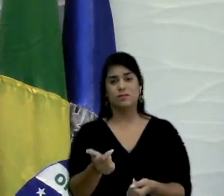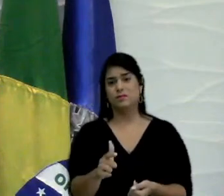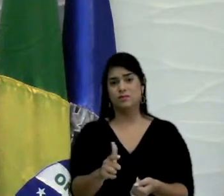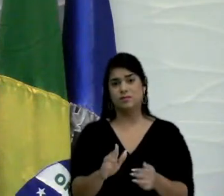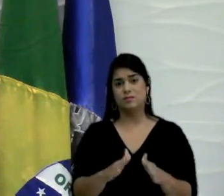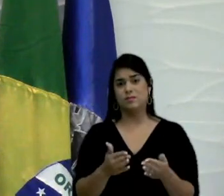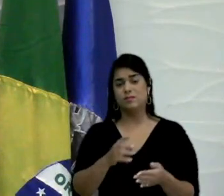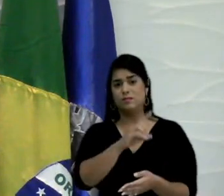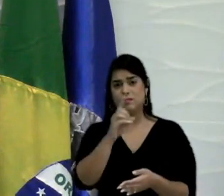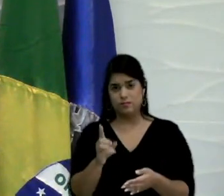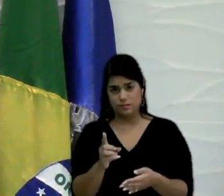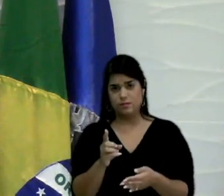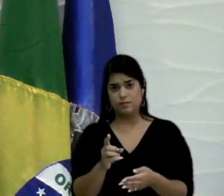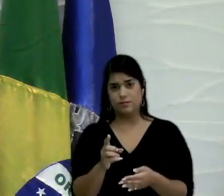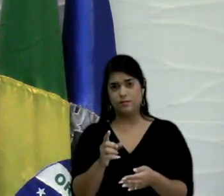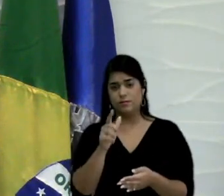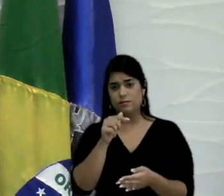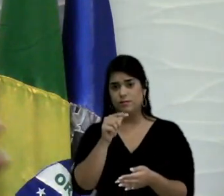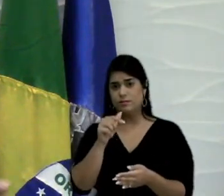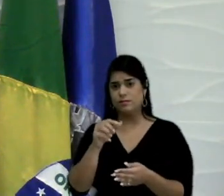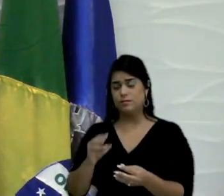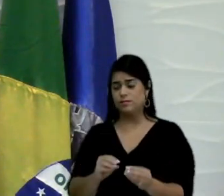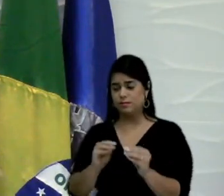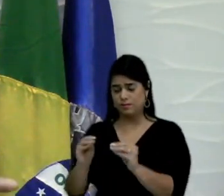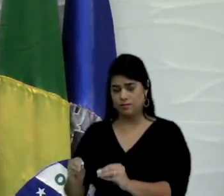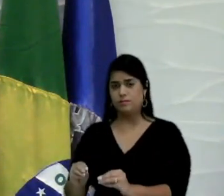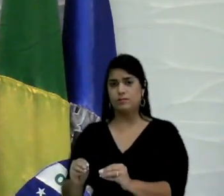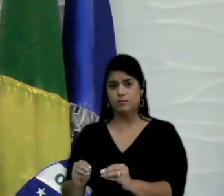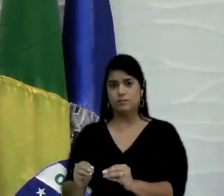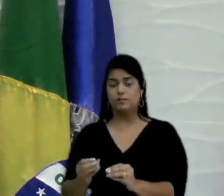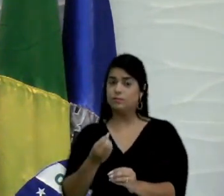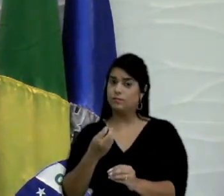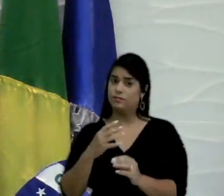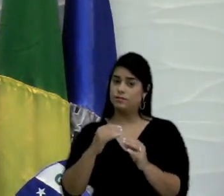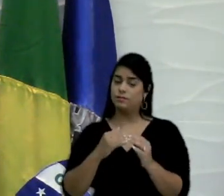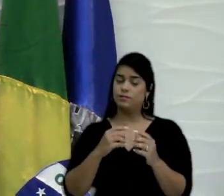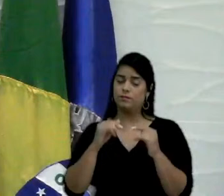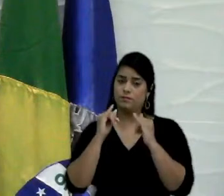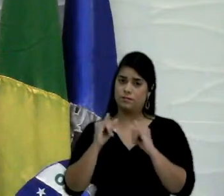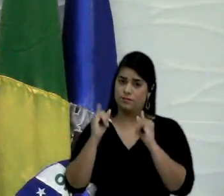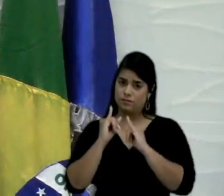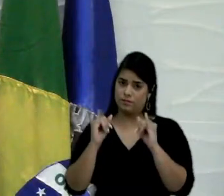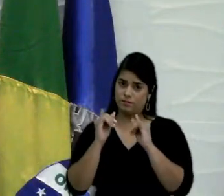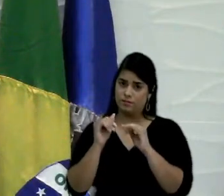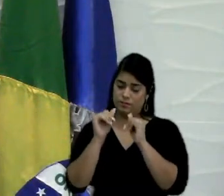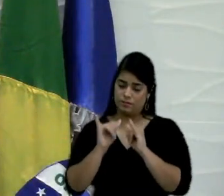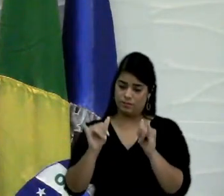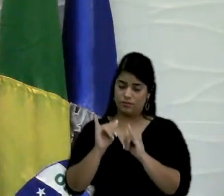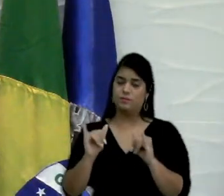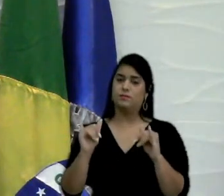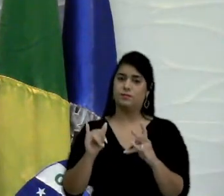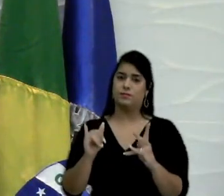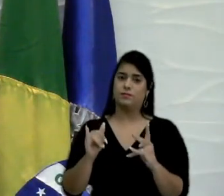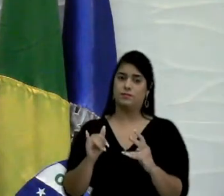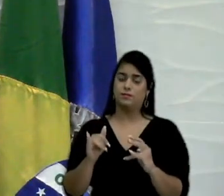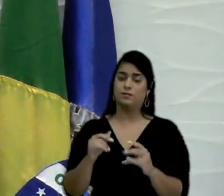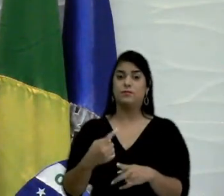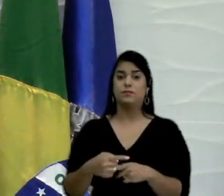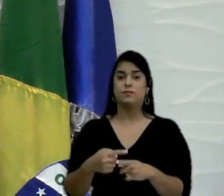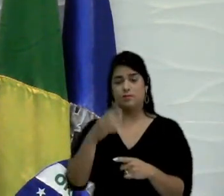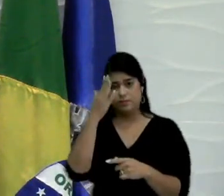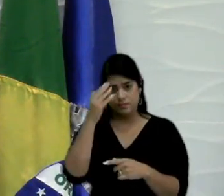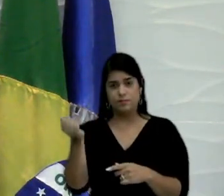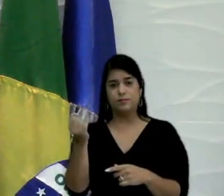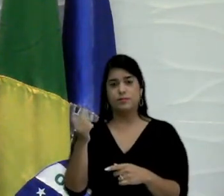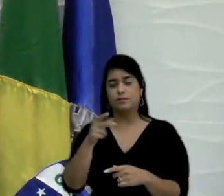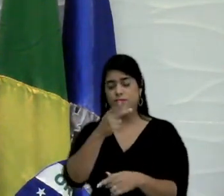que vai ser abastecida da Vila do Espírito Santo Então é bom a compensa informar por conta que quem mora lá na vila Júnior fica sabendo qual é o